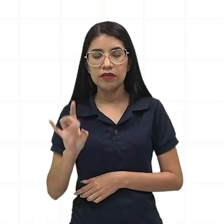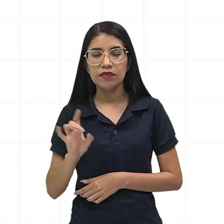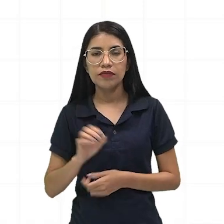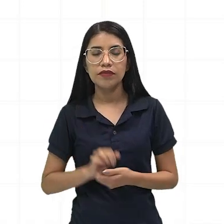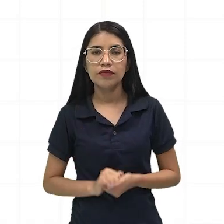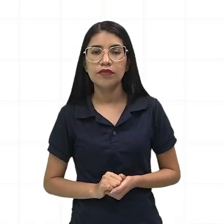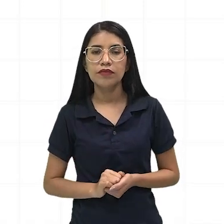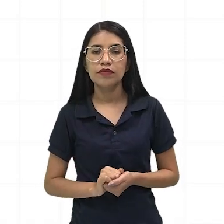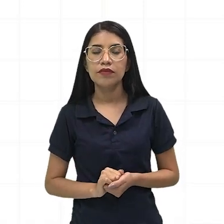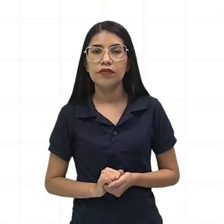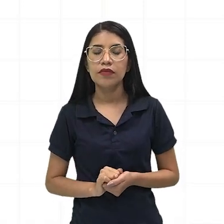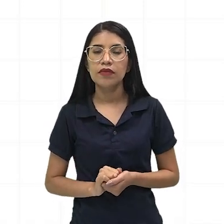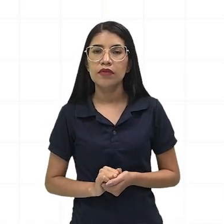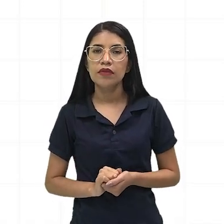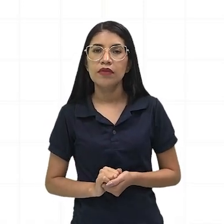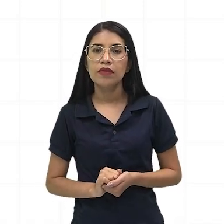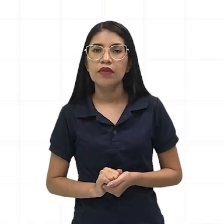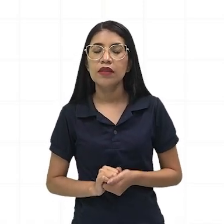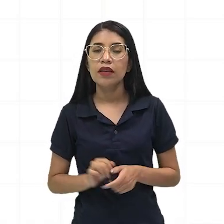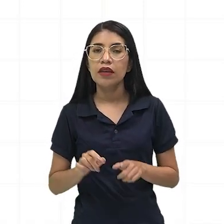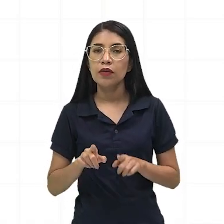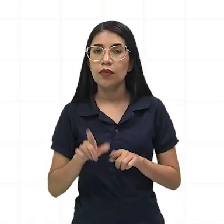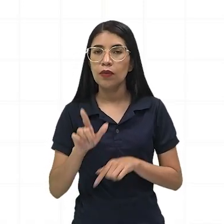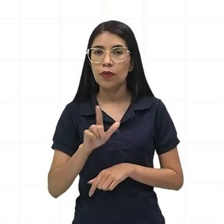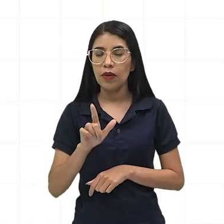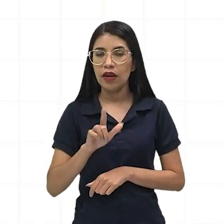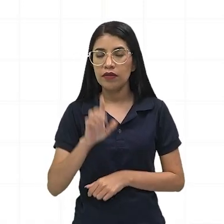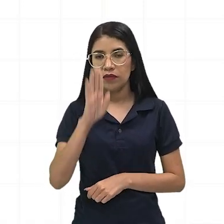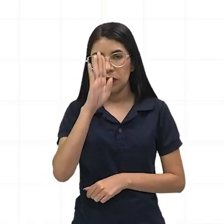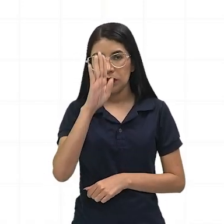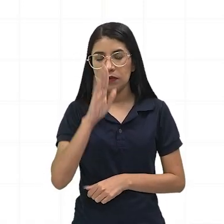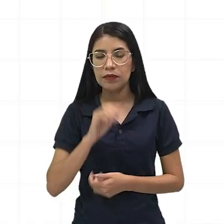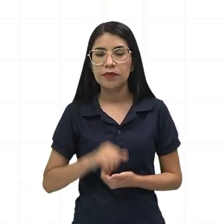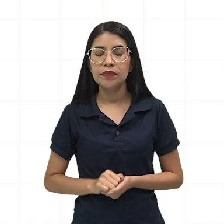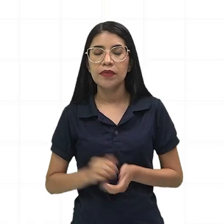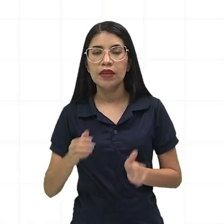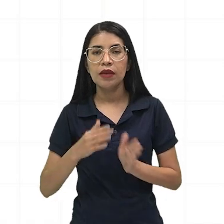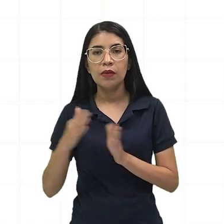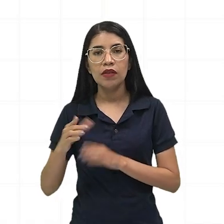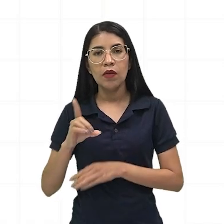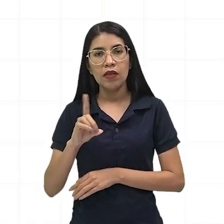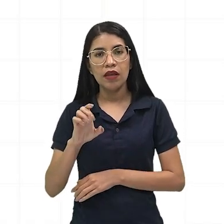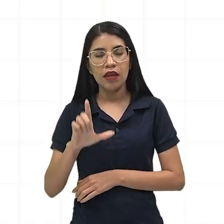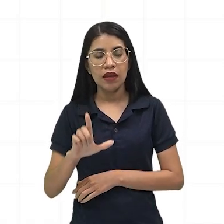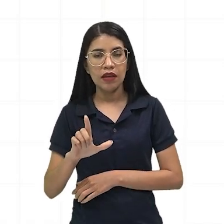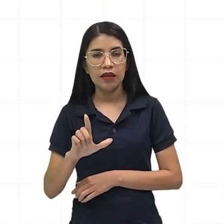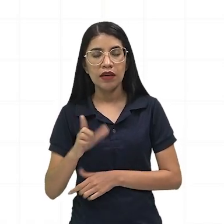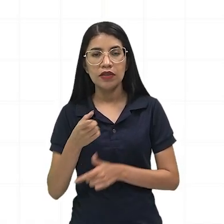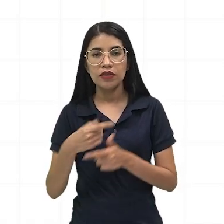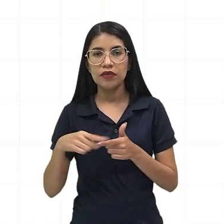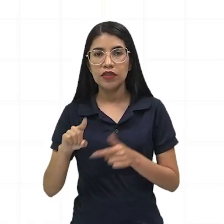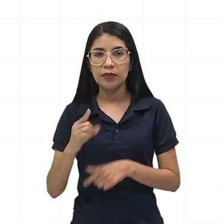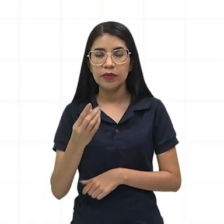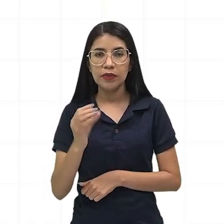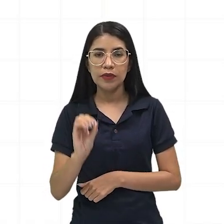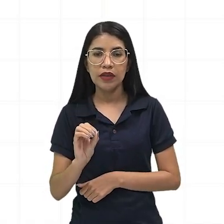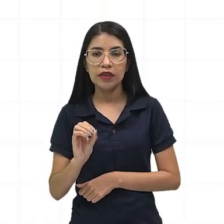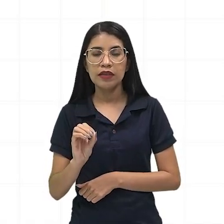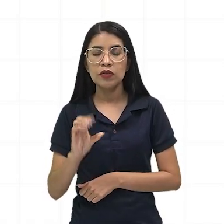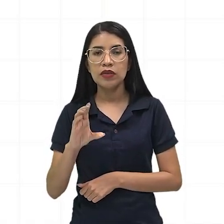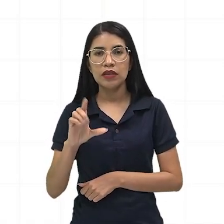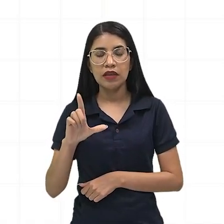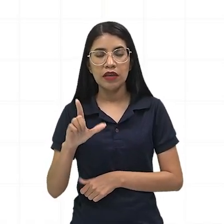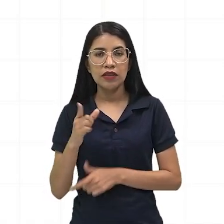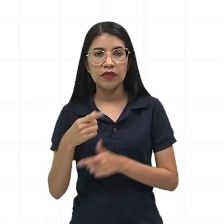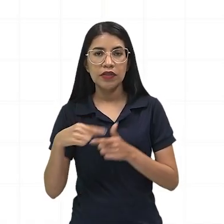Agora nós temos a unidade de medida padrão, que é o litro. E aí depois tem o decilitro, né? Que é o litro dividido em 10.